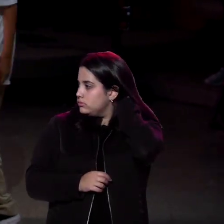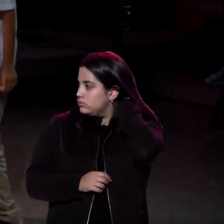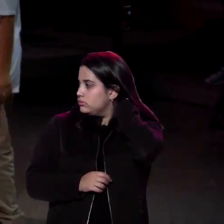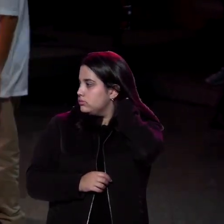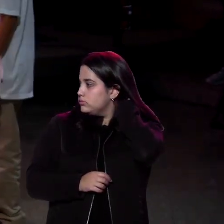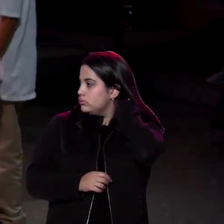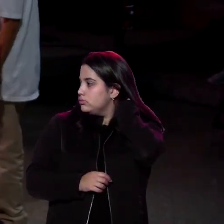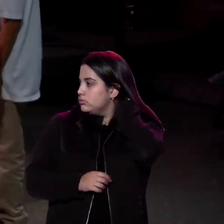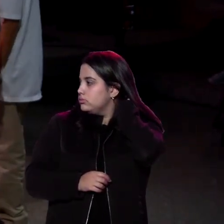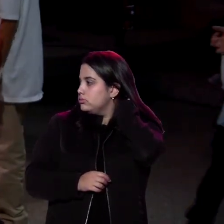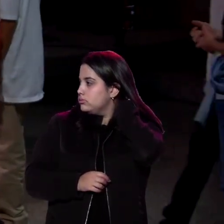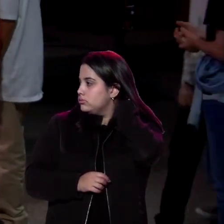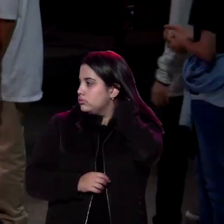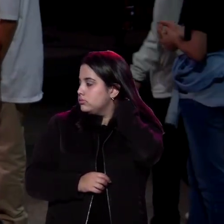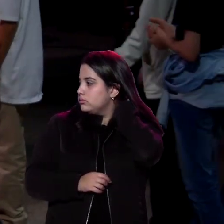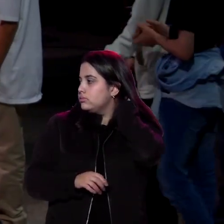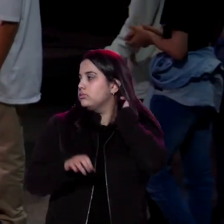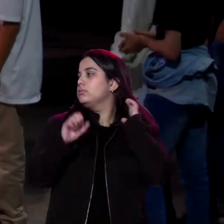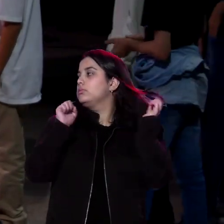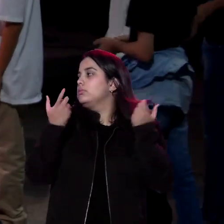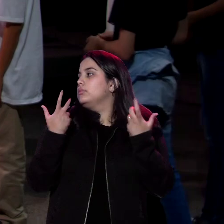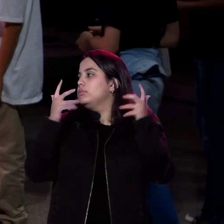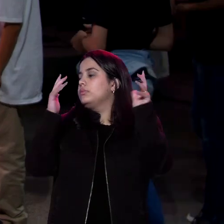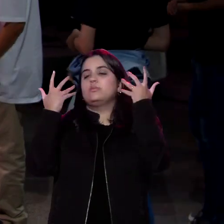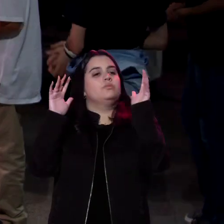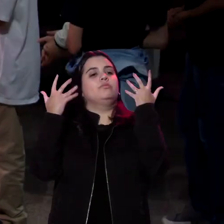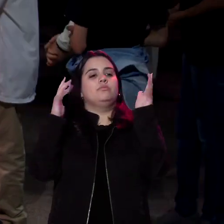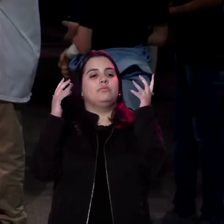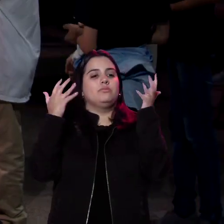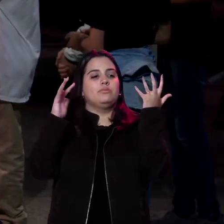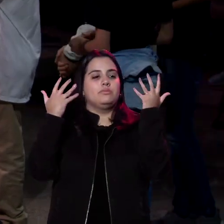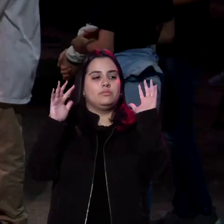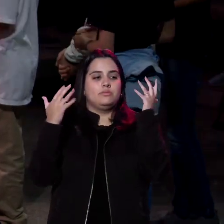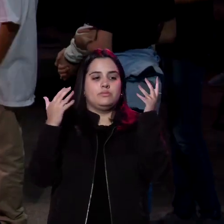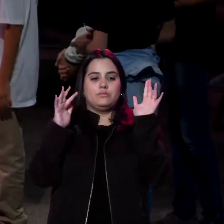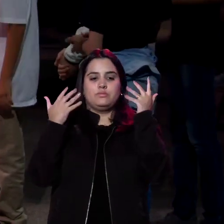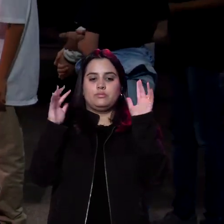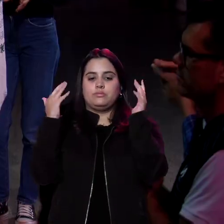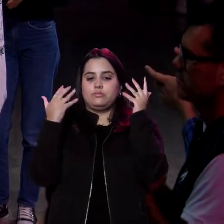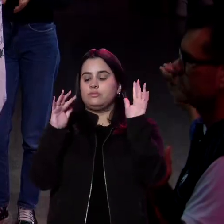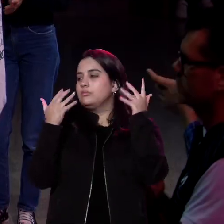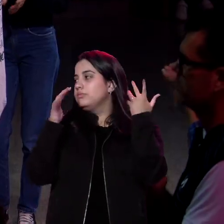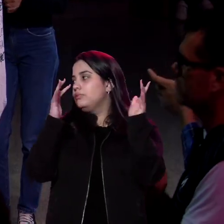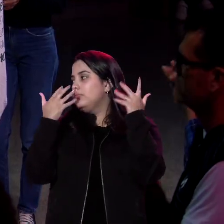Pode vir, pode vir. Dá uma salva de palmas para esse povo bonito.